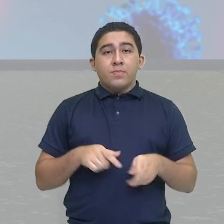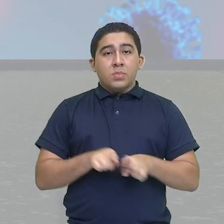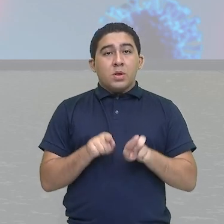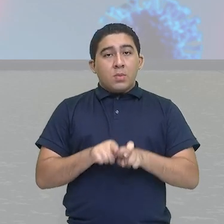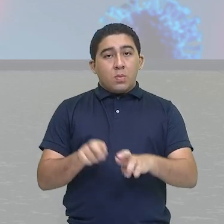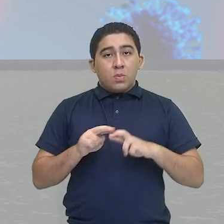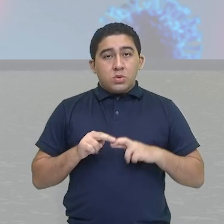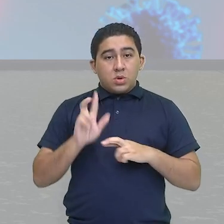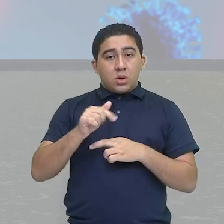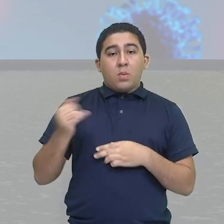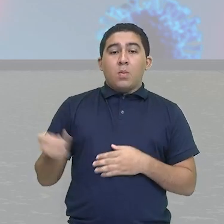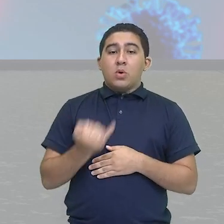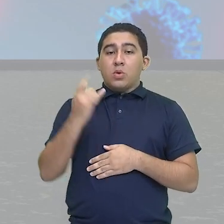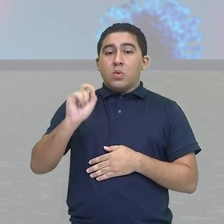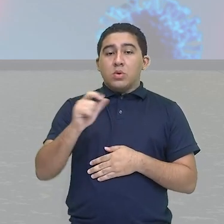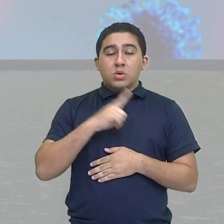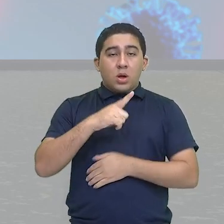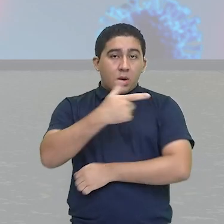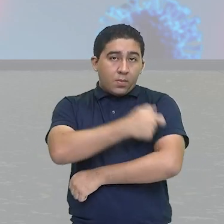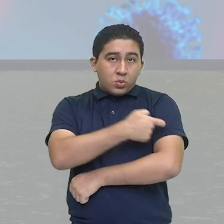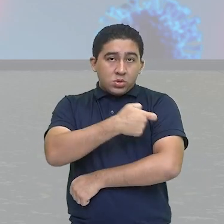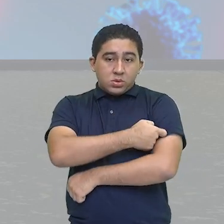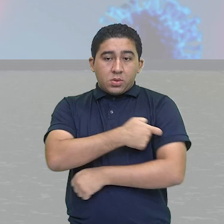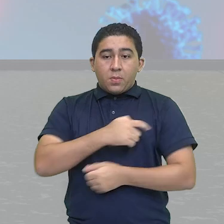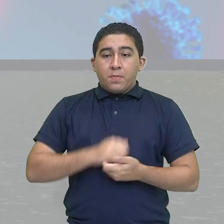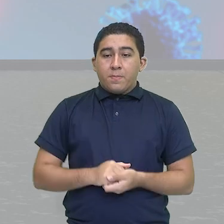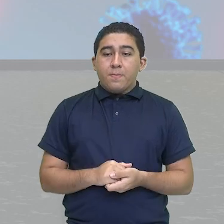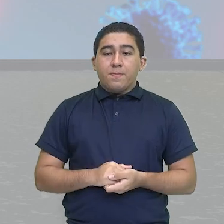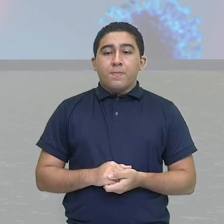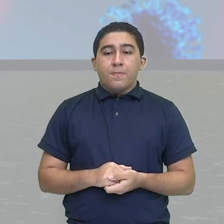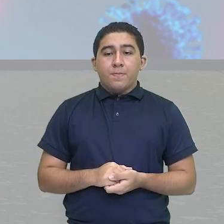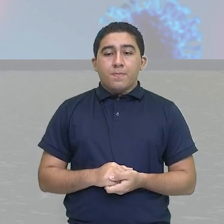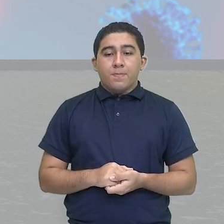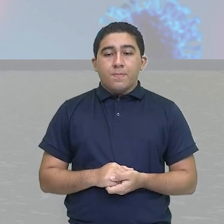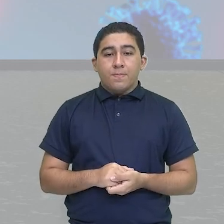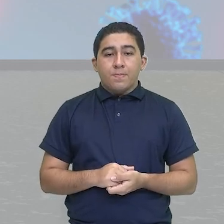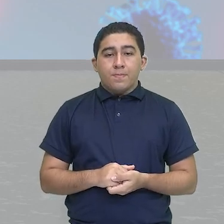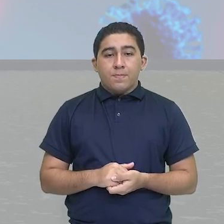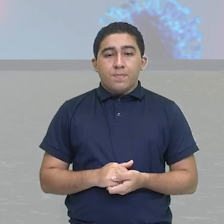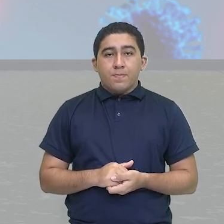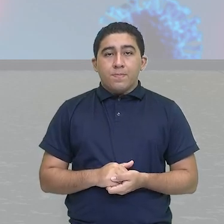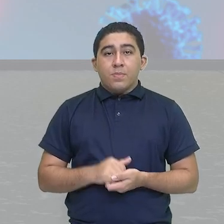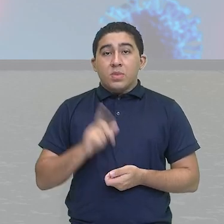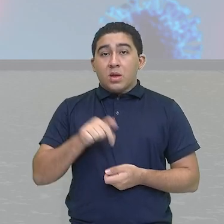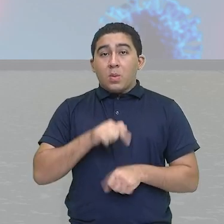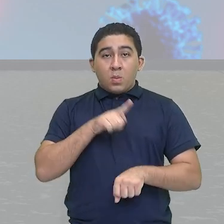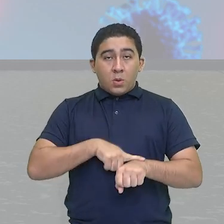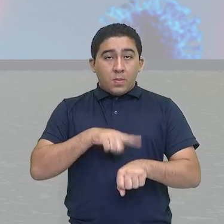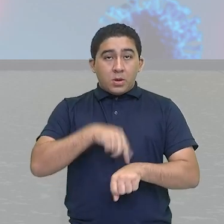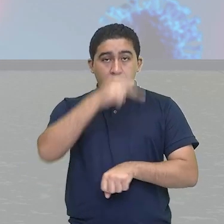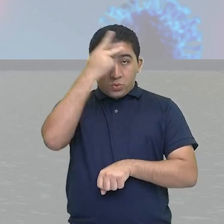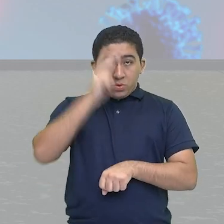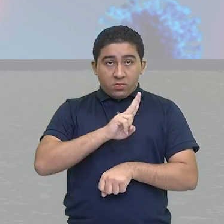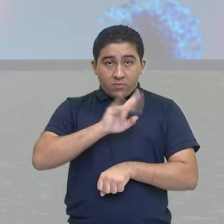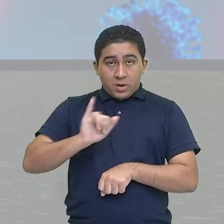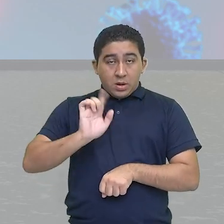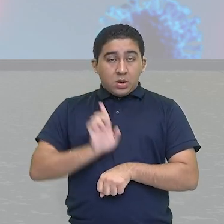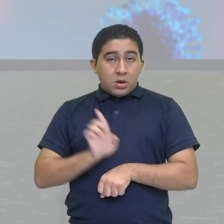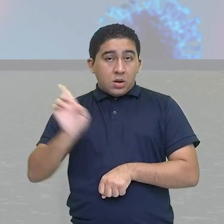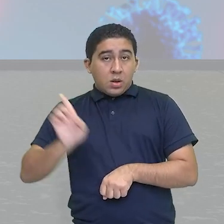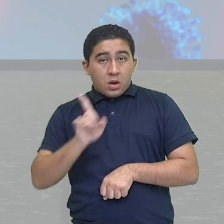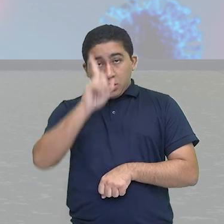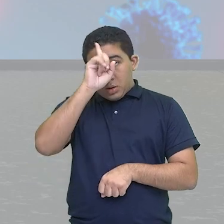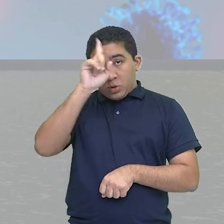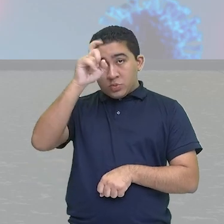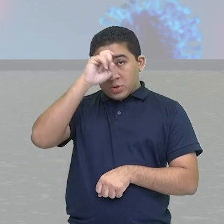vem a importância da imunização. A imunização é aquele momento, né, em que você vai lá no posto de saúde e